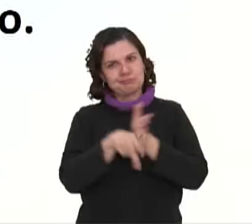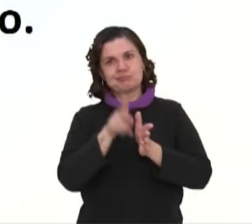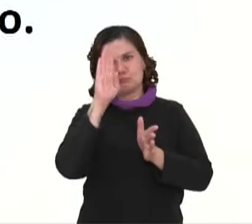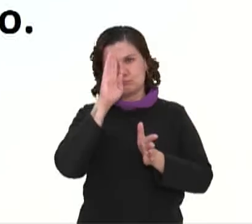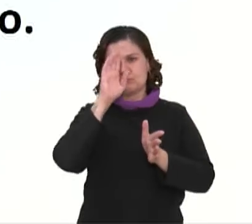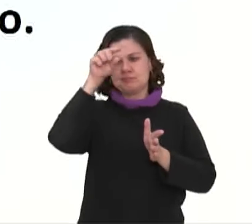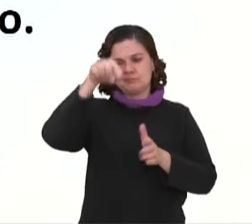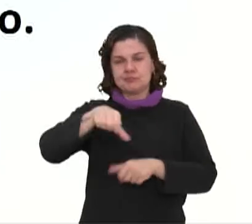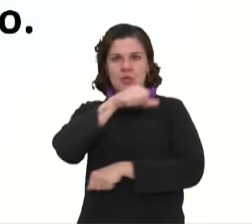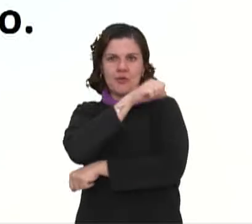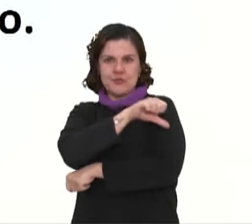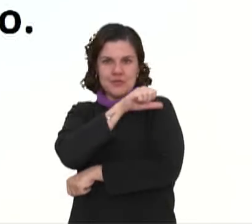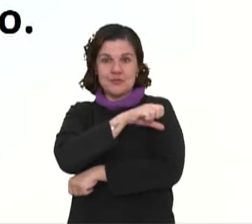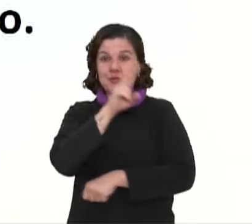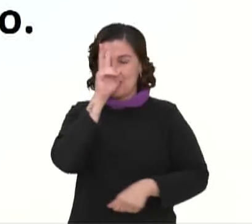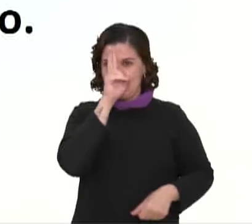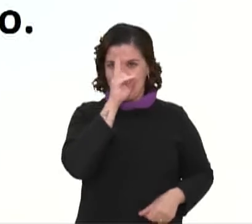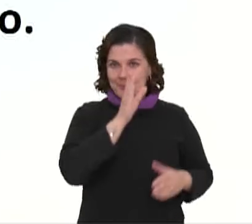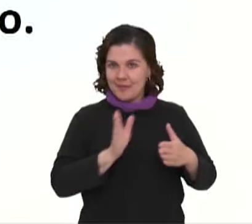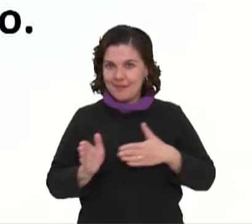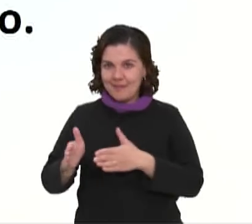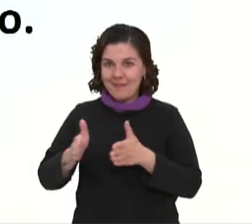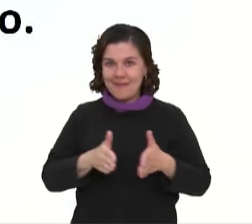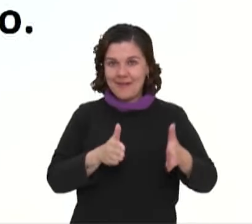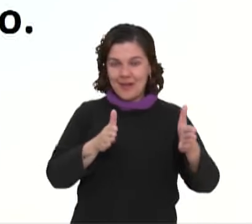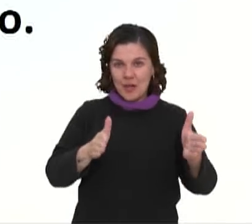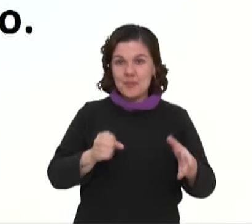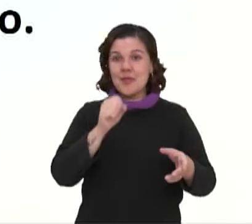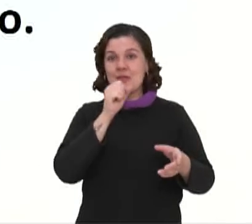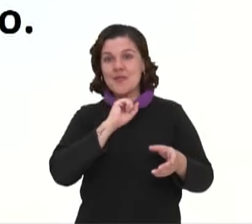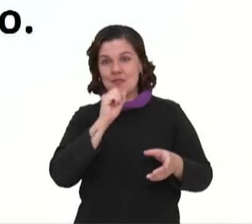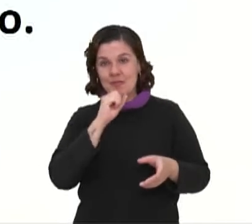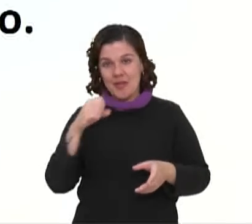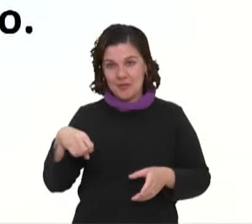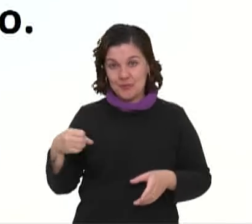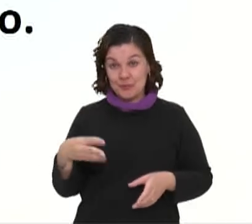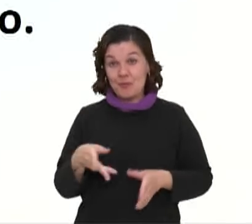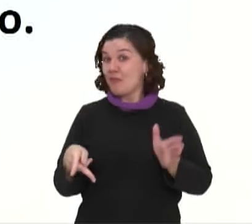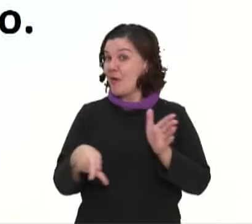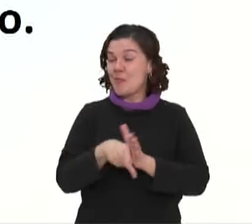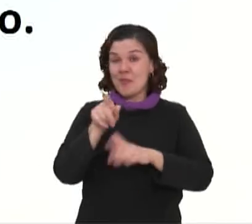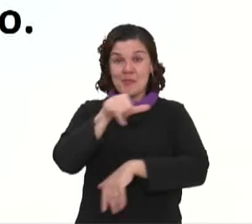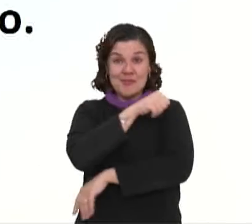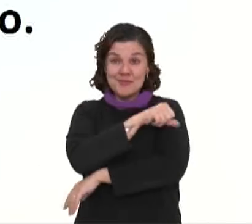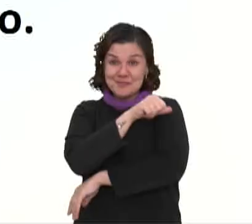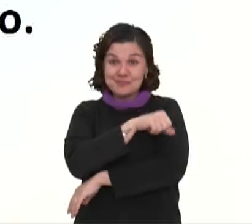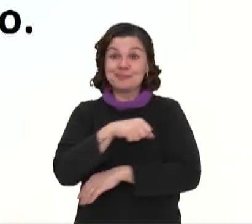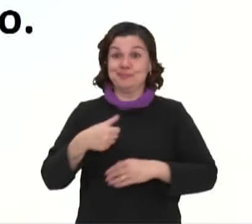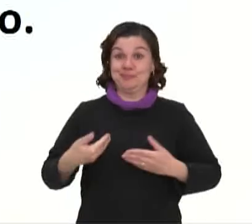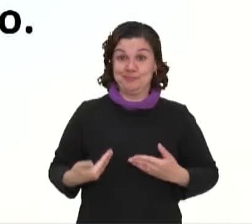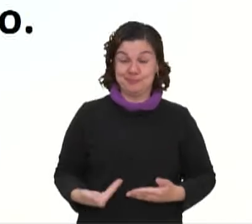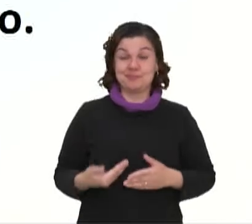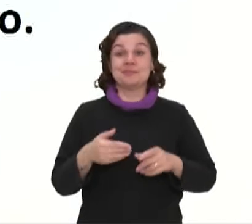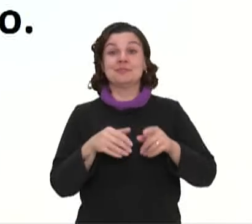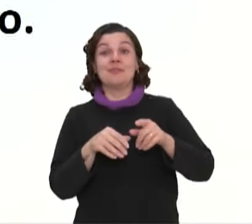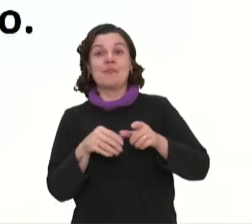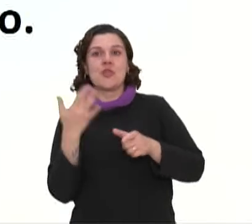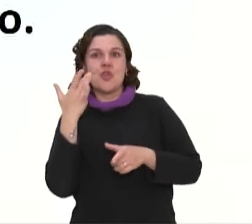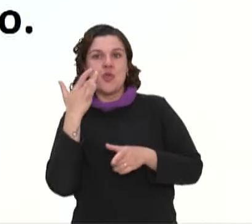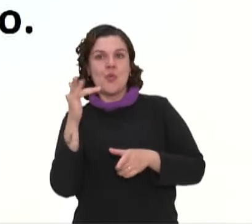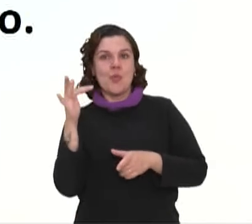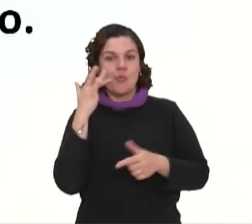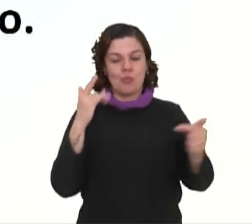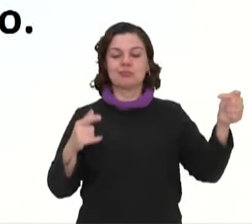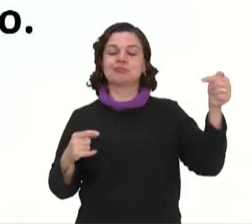Janeiro. Lembra dos caminhos da Estrada Real, do Caminho Velho e do Caminho Novo? Passavam pelo Rio de Janeiro. O ouro que saía das